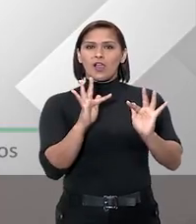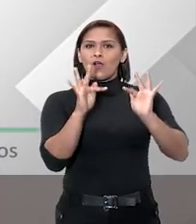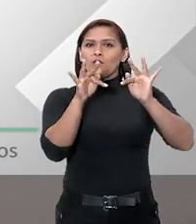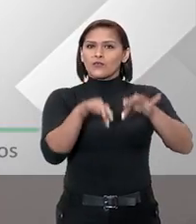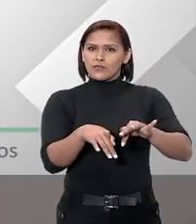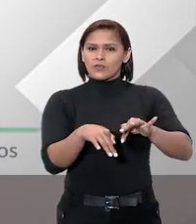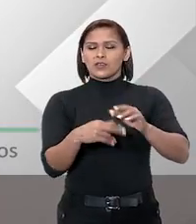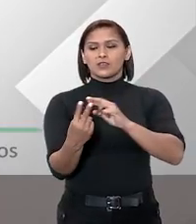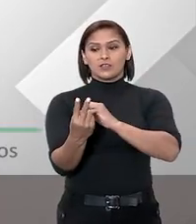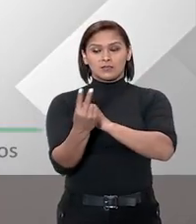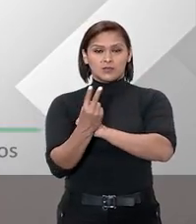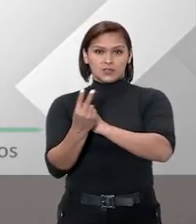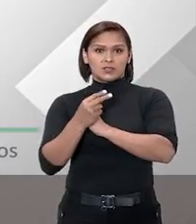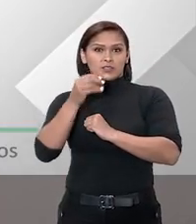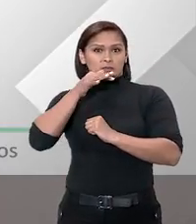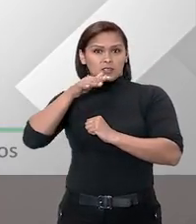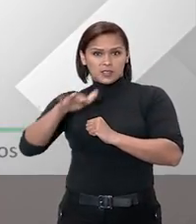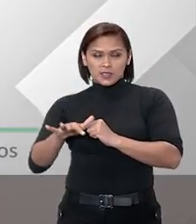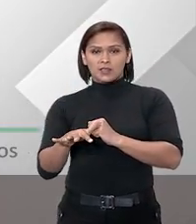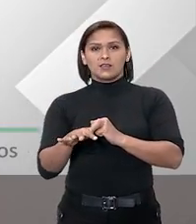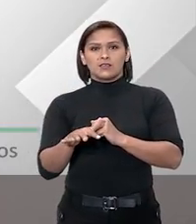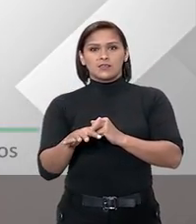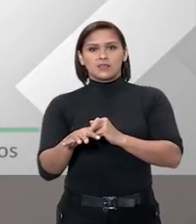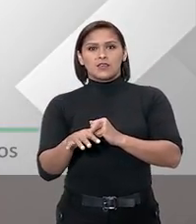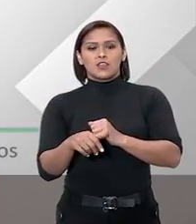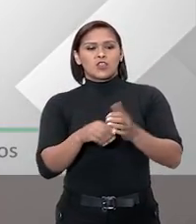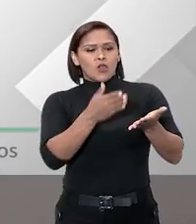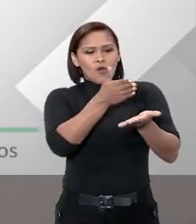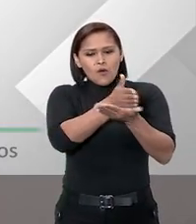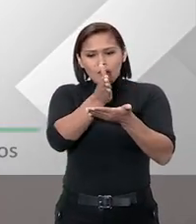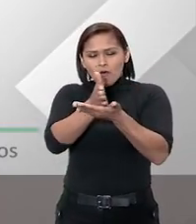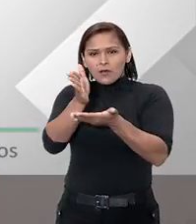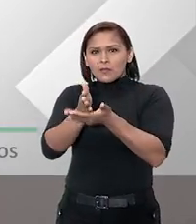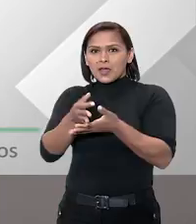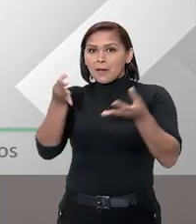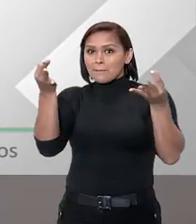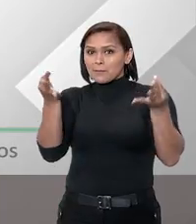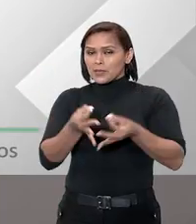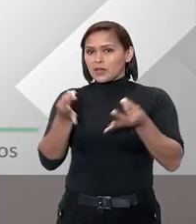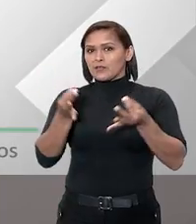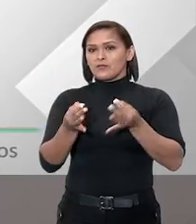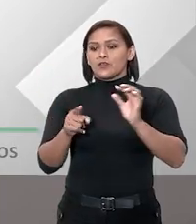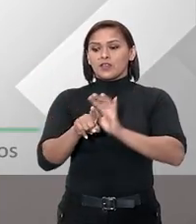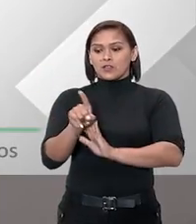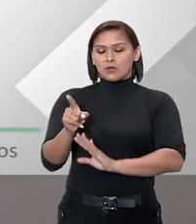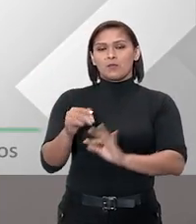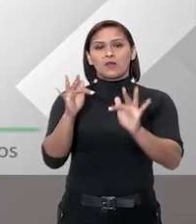nós protegemos essas crianças, nós damos os devidos encaminhamentos